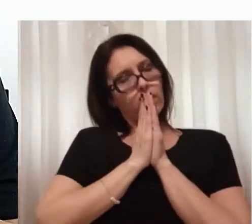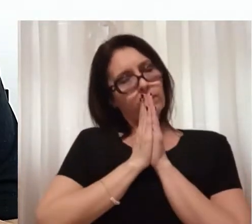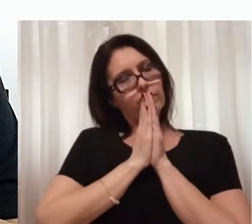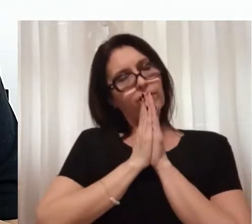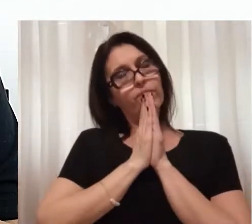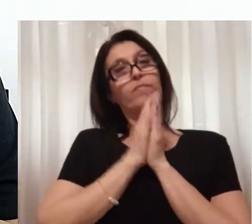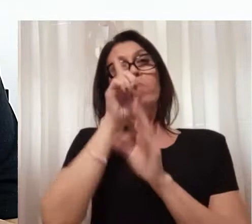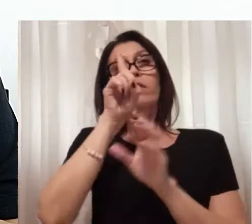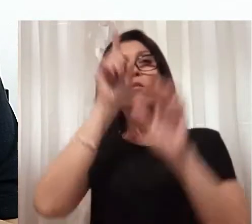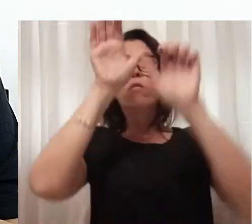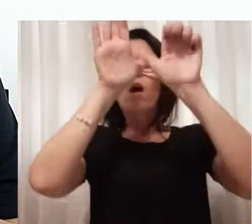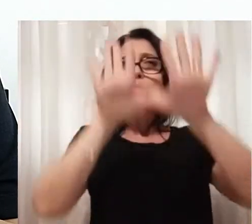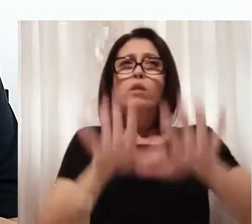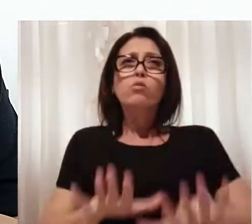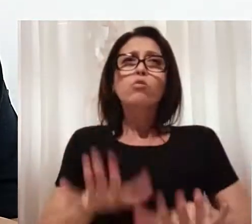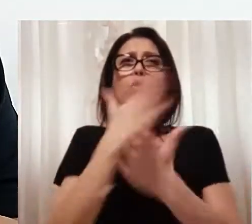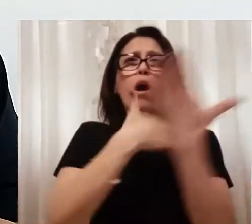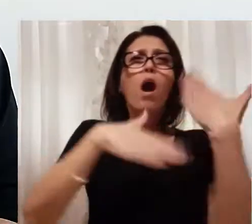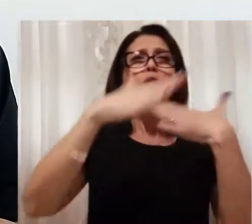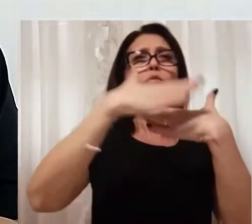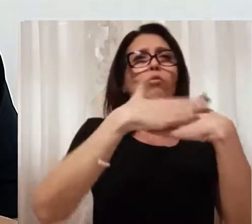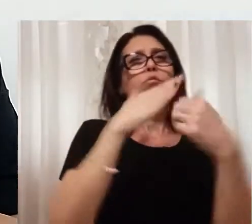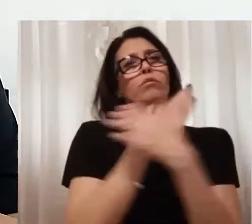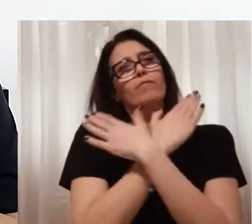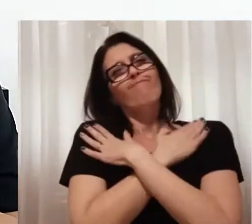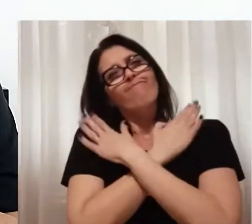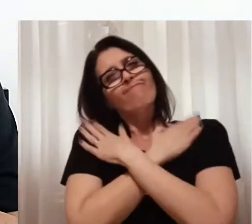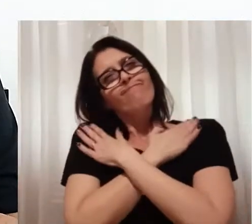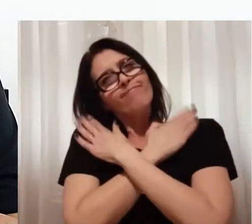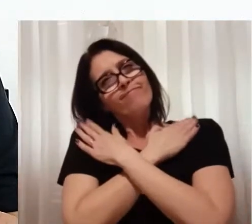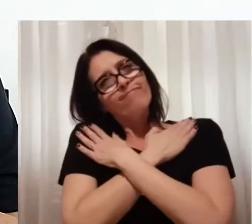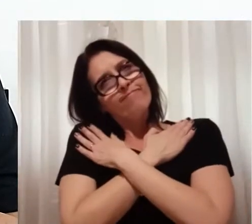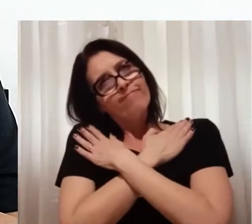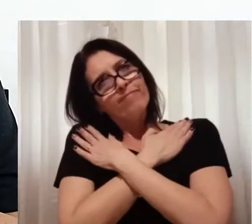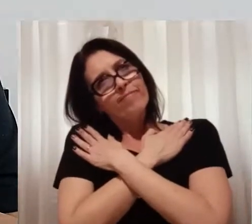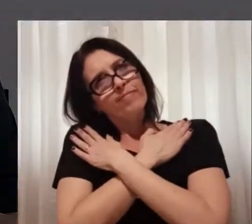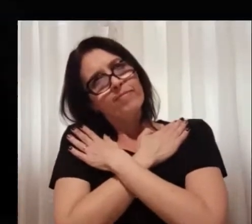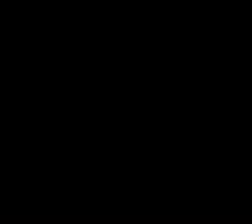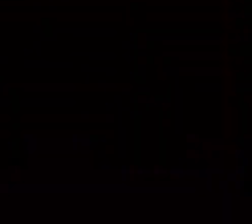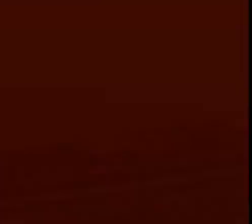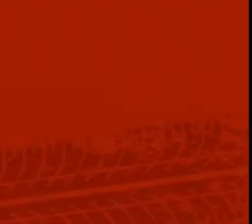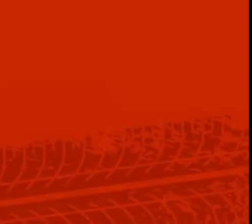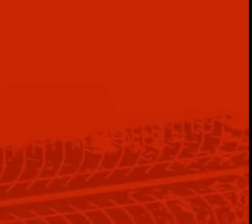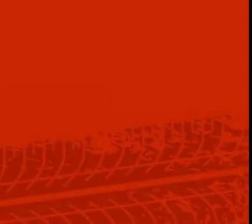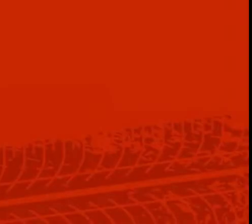vive por meio da fé. Amém. Deus abençoe a todos. Abraços.